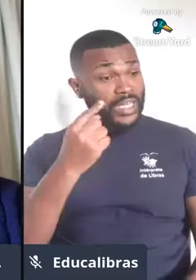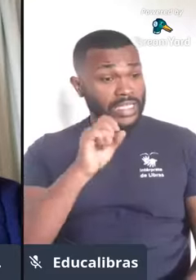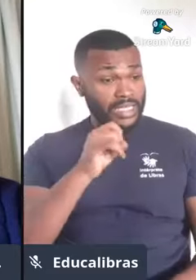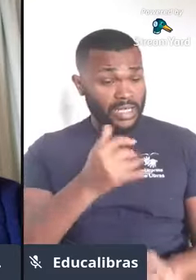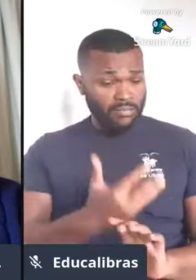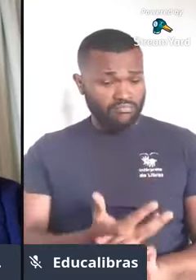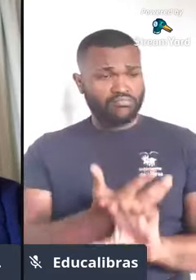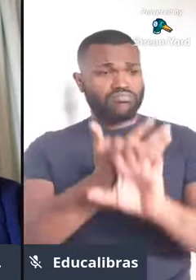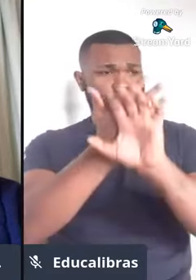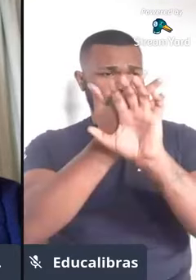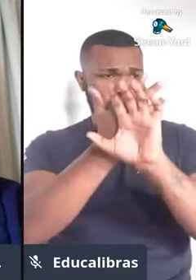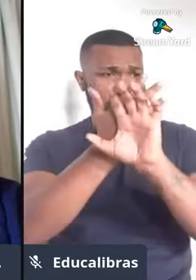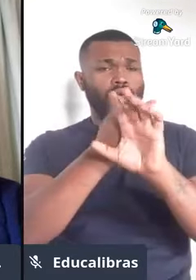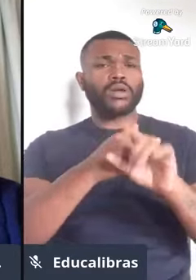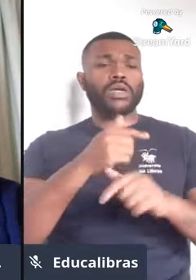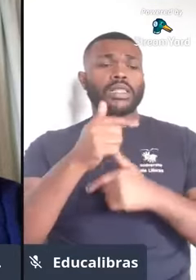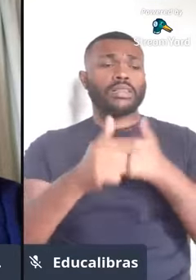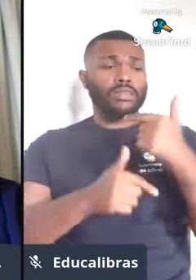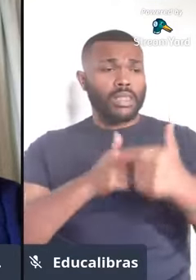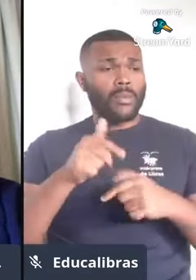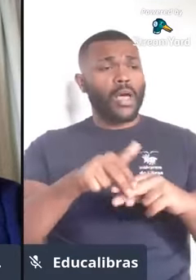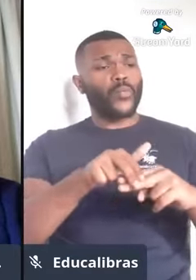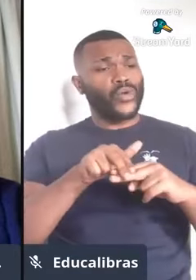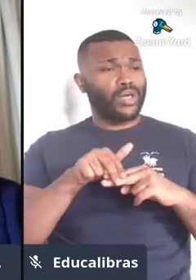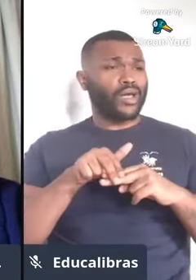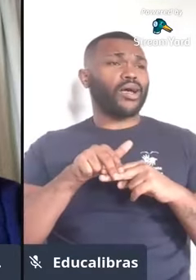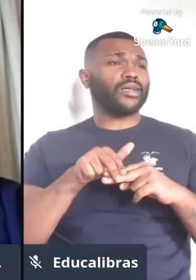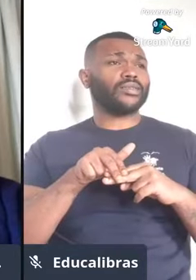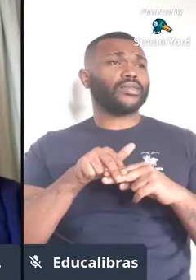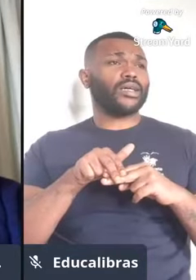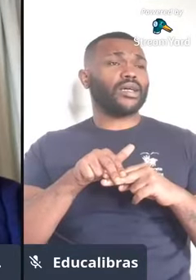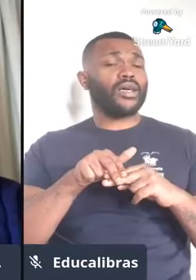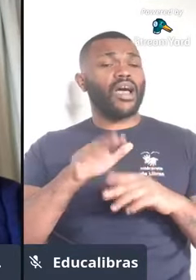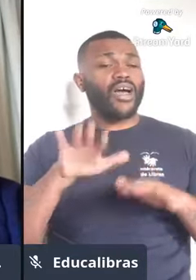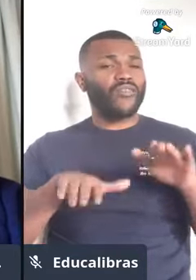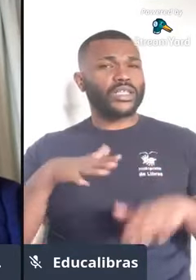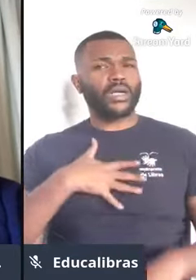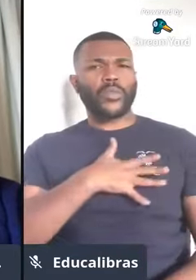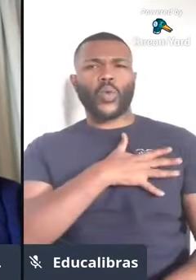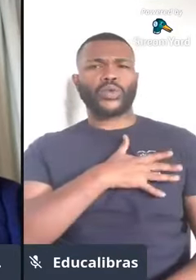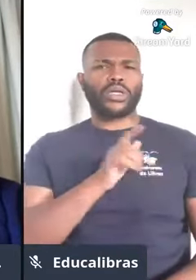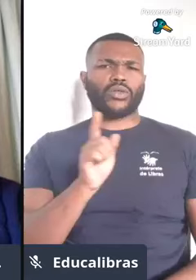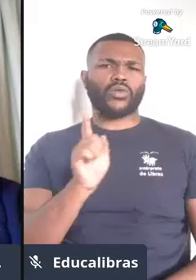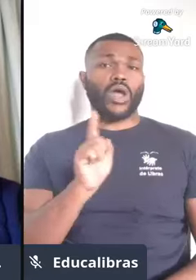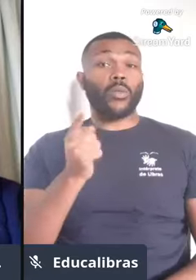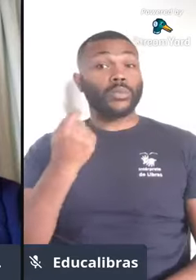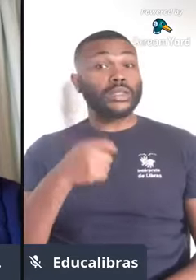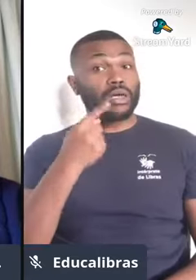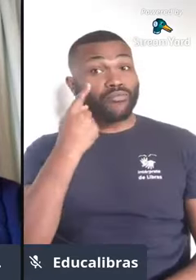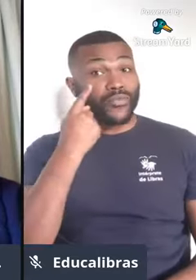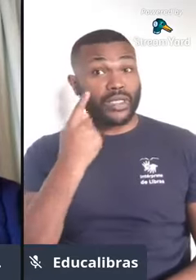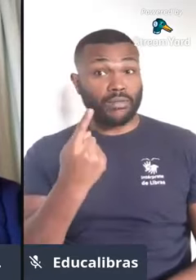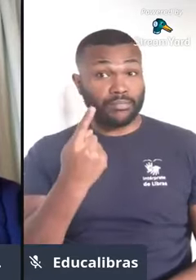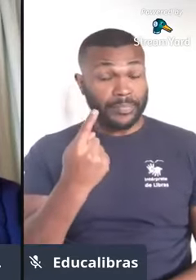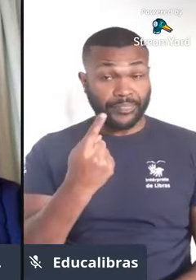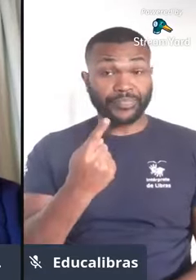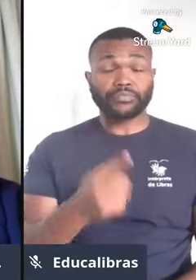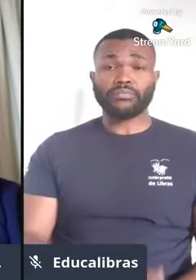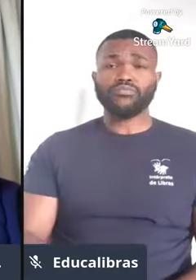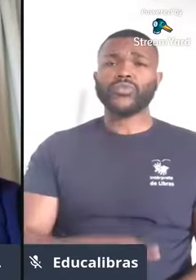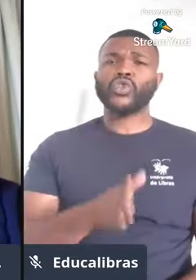em decorrência de uma atitude meramente discriminatória. Nós sabemos, até porque já